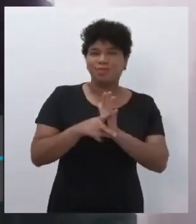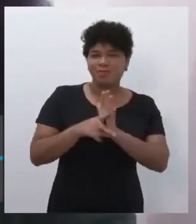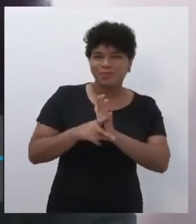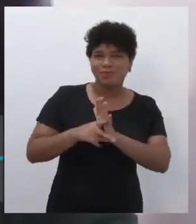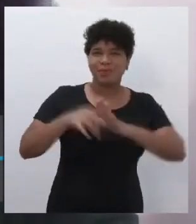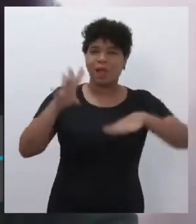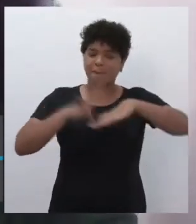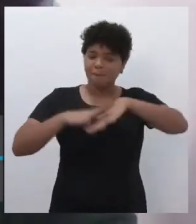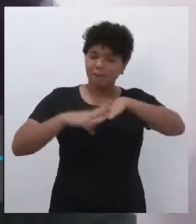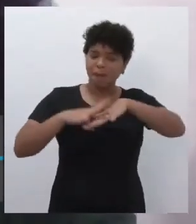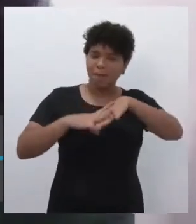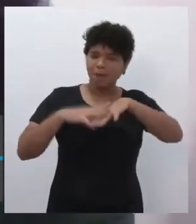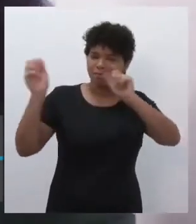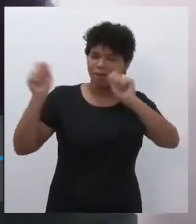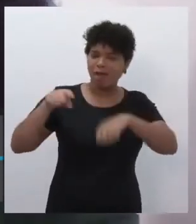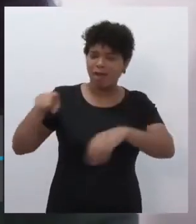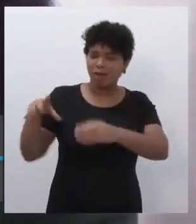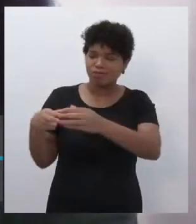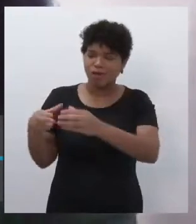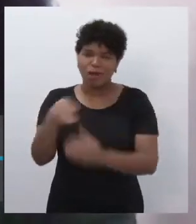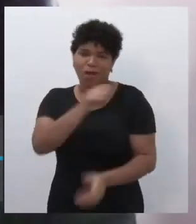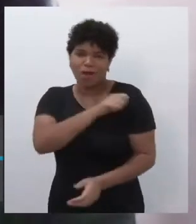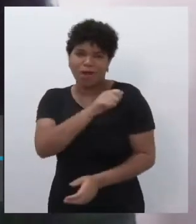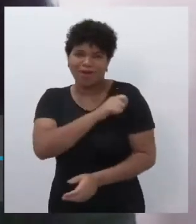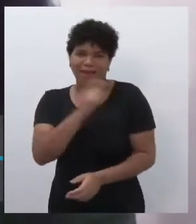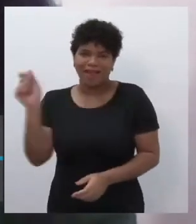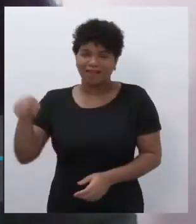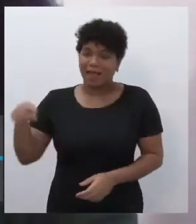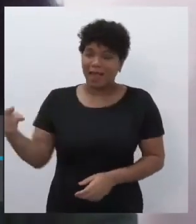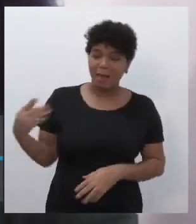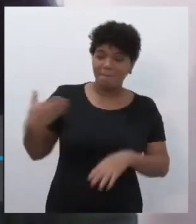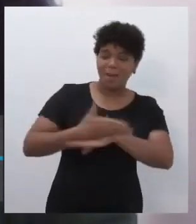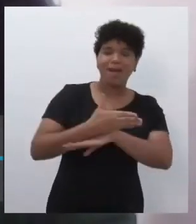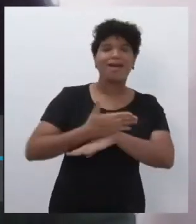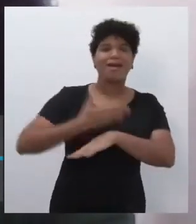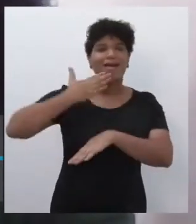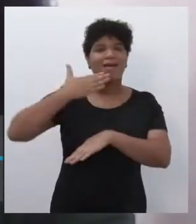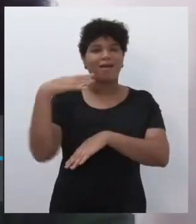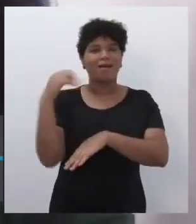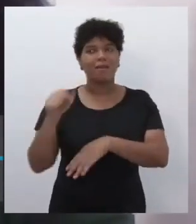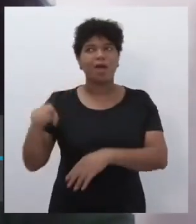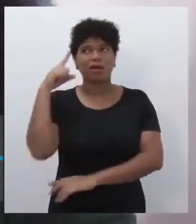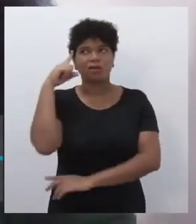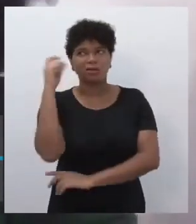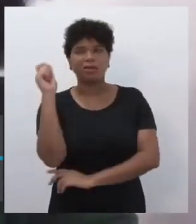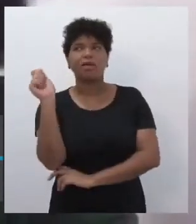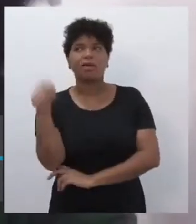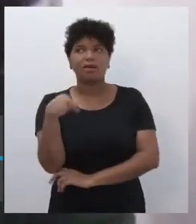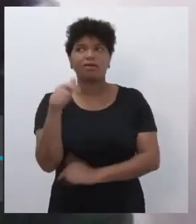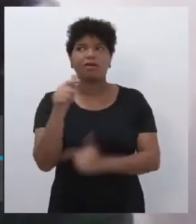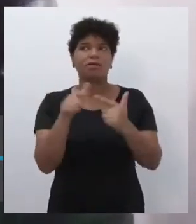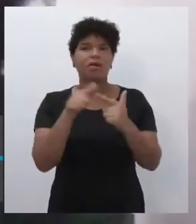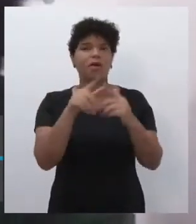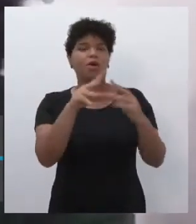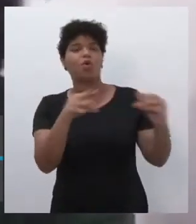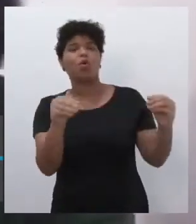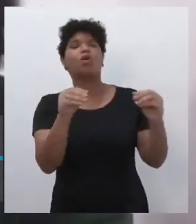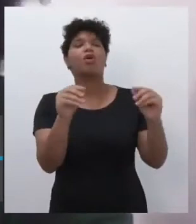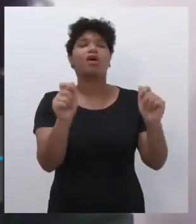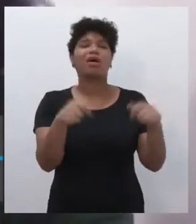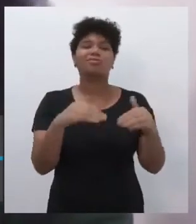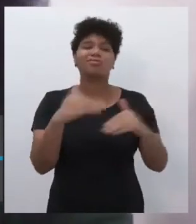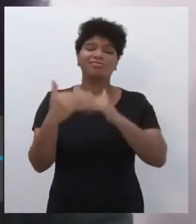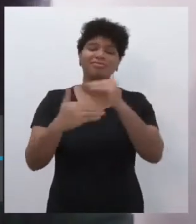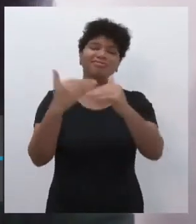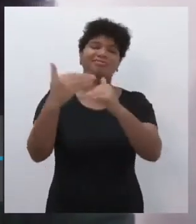o próprio estudante para construir com a gente, né? Desse modo, a gente manteria o desenvolvimento da habilidade de